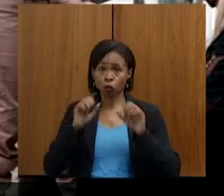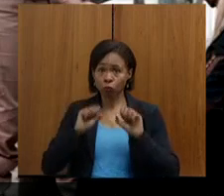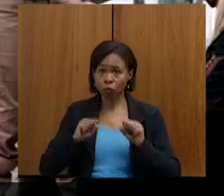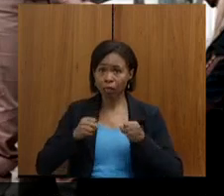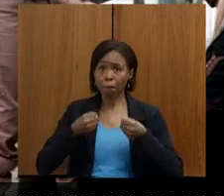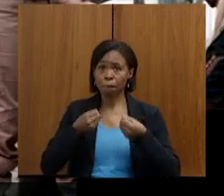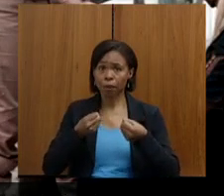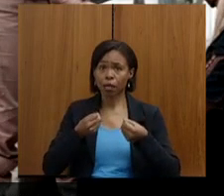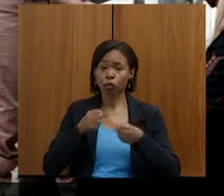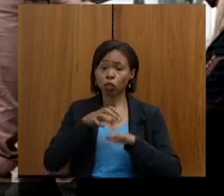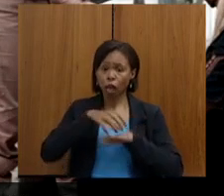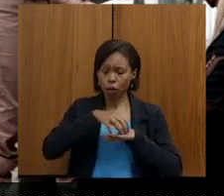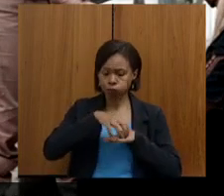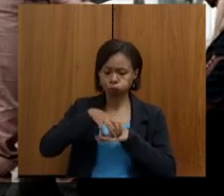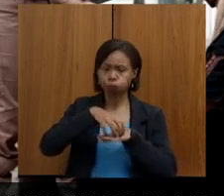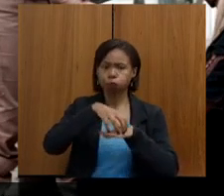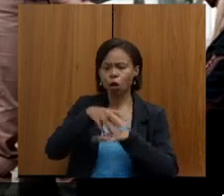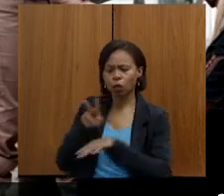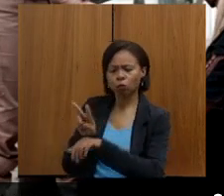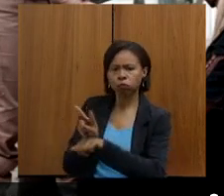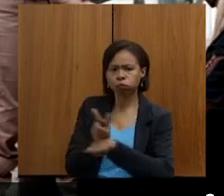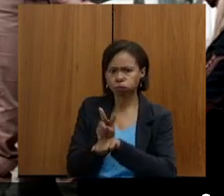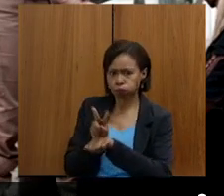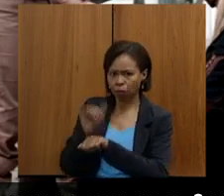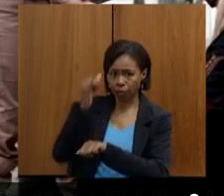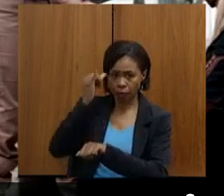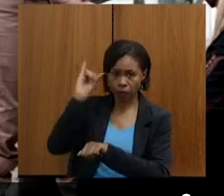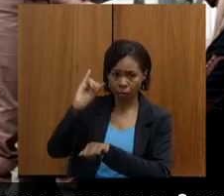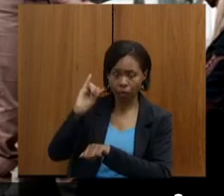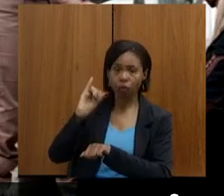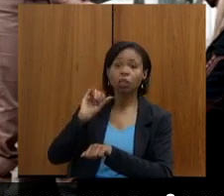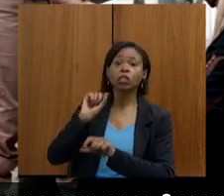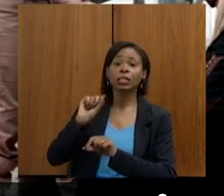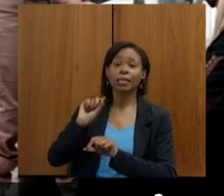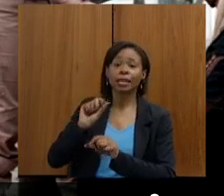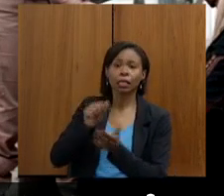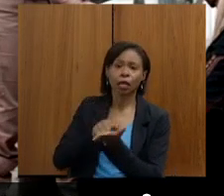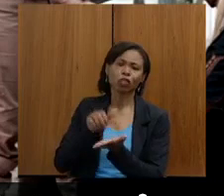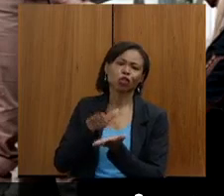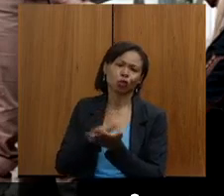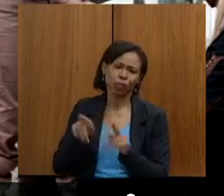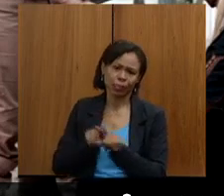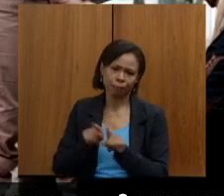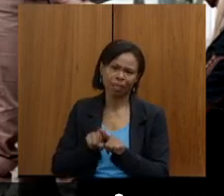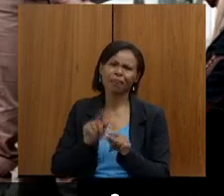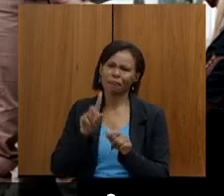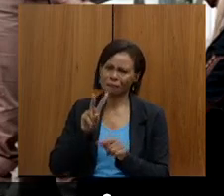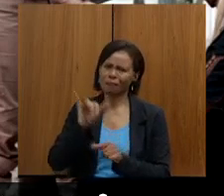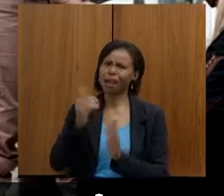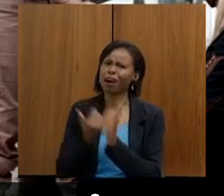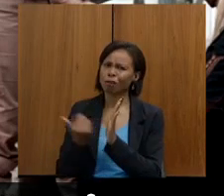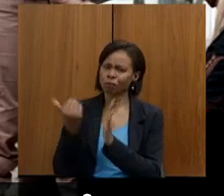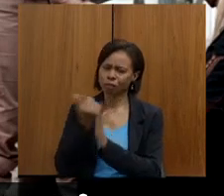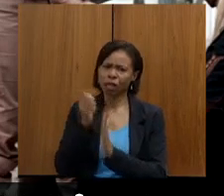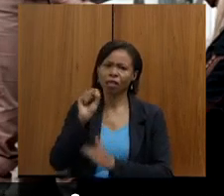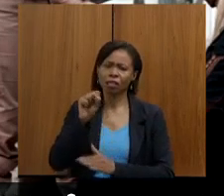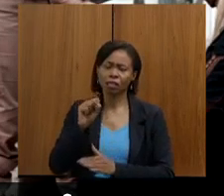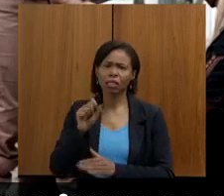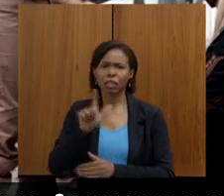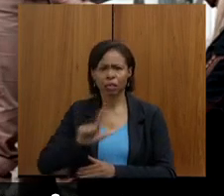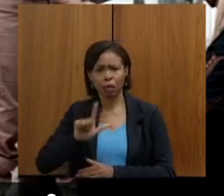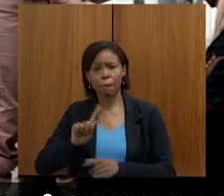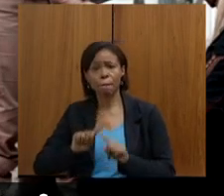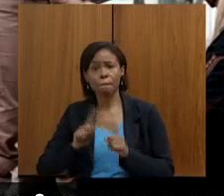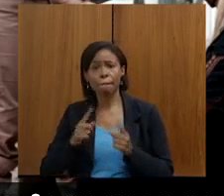fortalecimento nosso da Patrulha de prevenção ele está também nas atuações É lógico que vai aumentar o número nós estamos qualificando nós fizemos